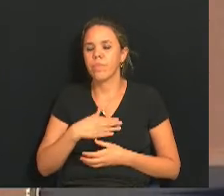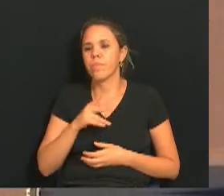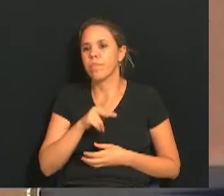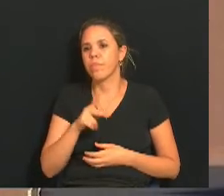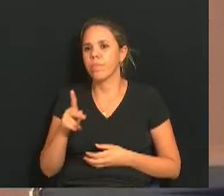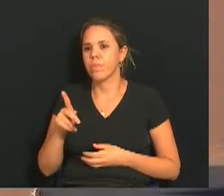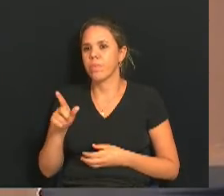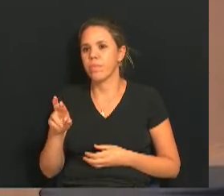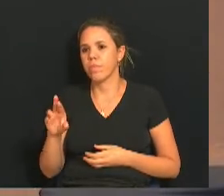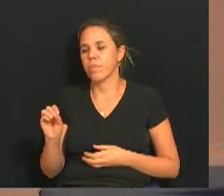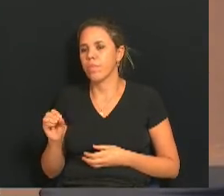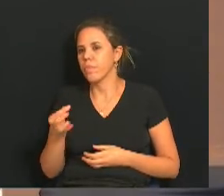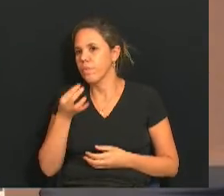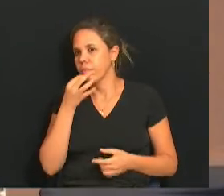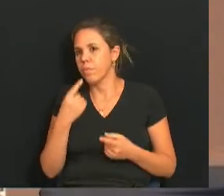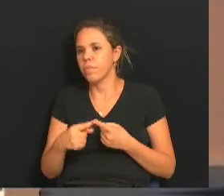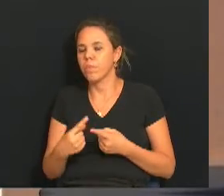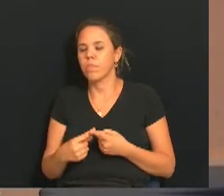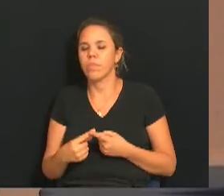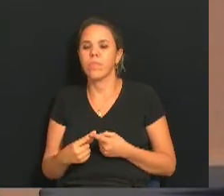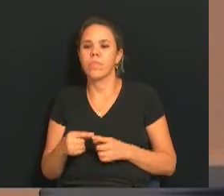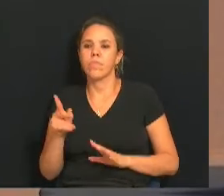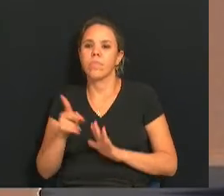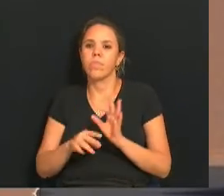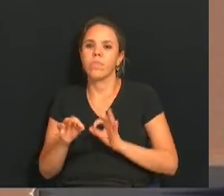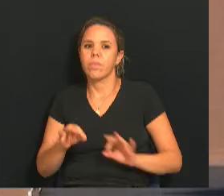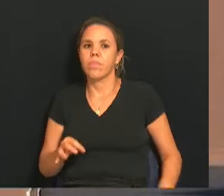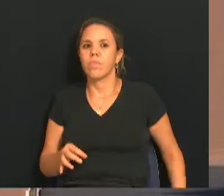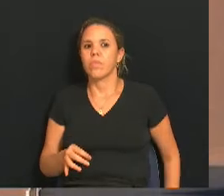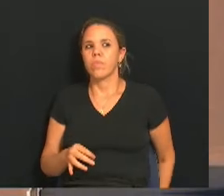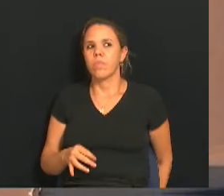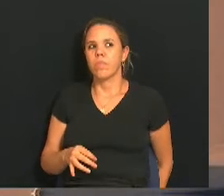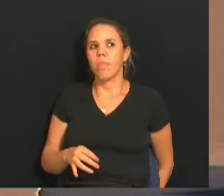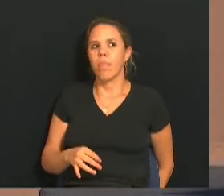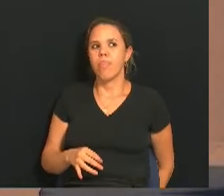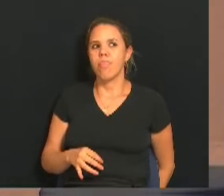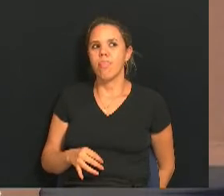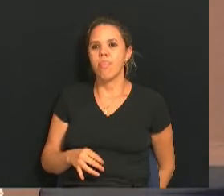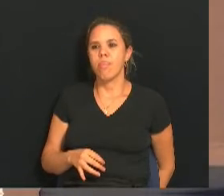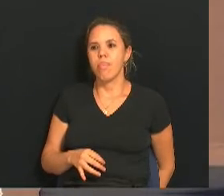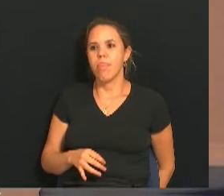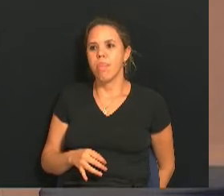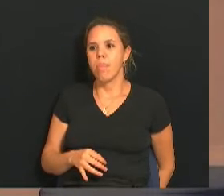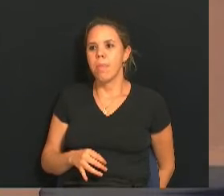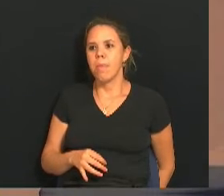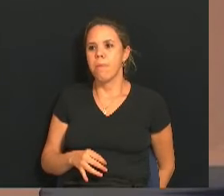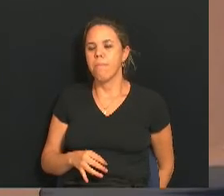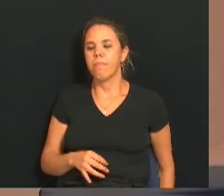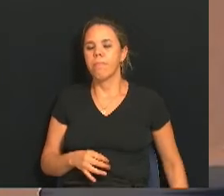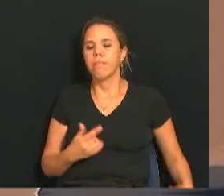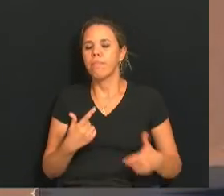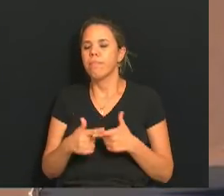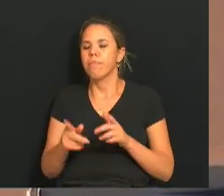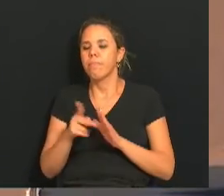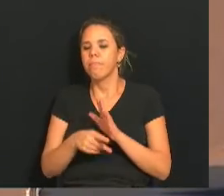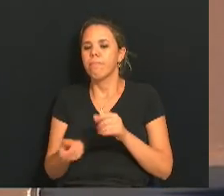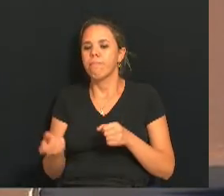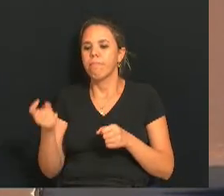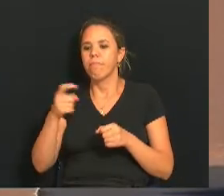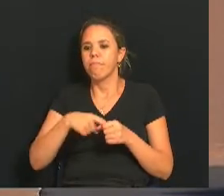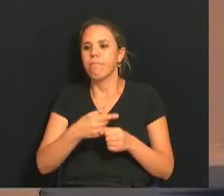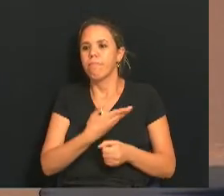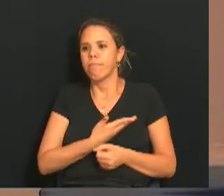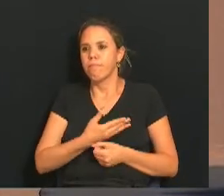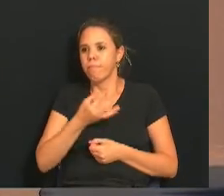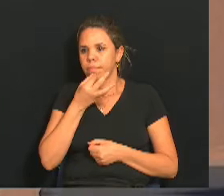Pedro. Por quê? Porque o projeto ele não é um projeto regressivo, ao meu ver,